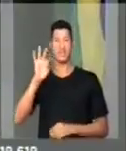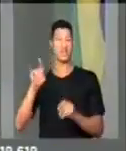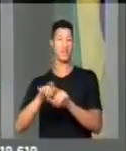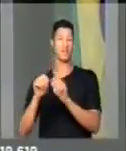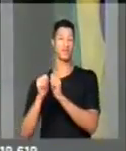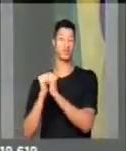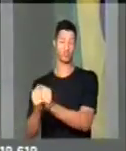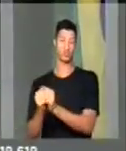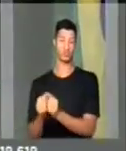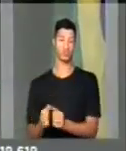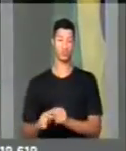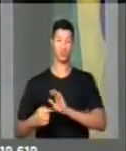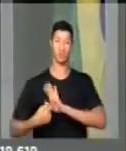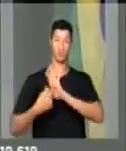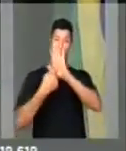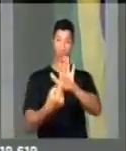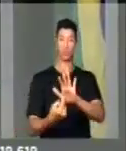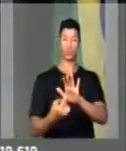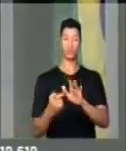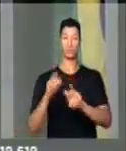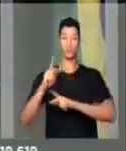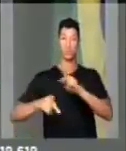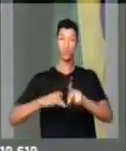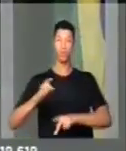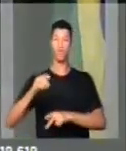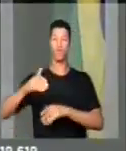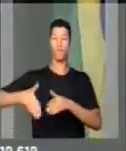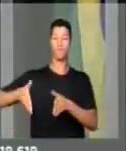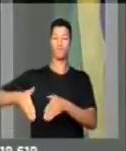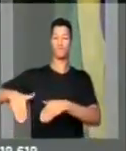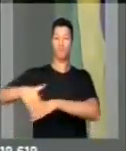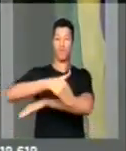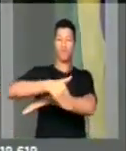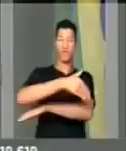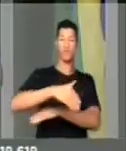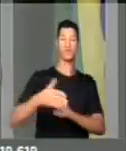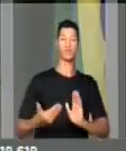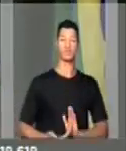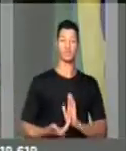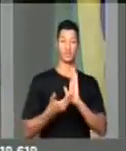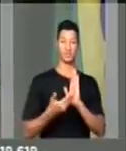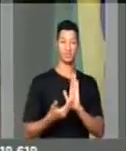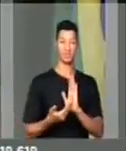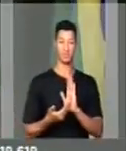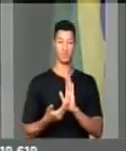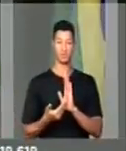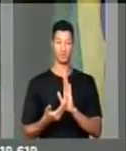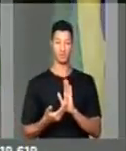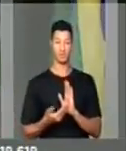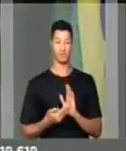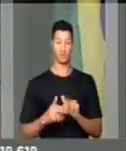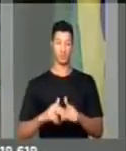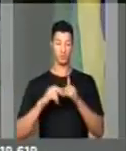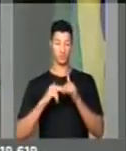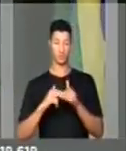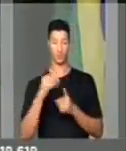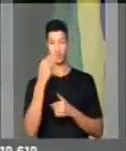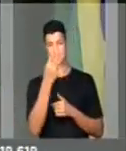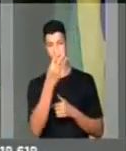junto, mostrou, e o povo foi para a rua, e essa casa, através